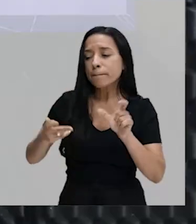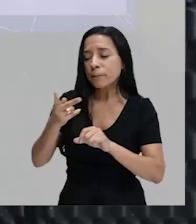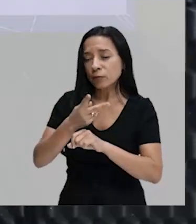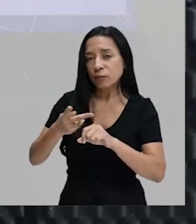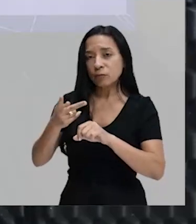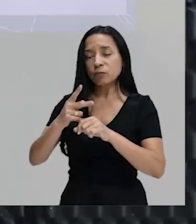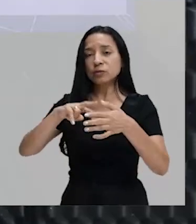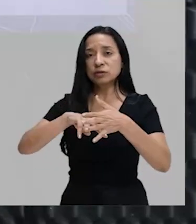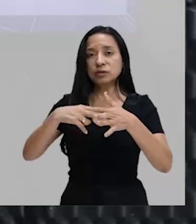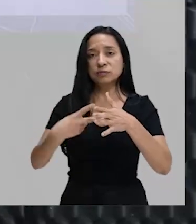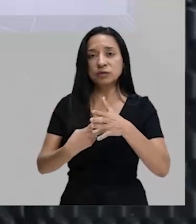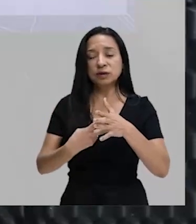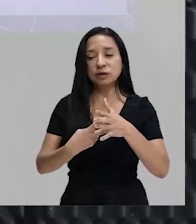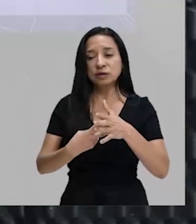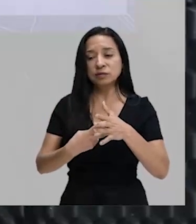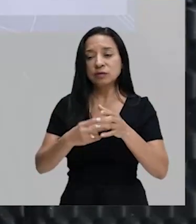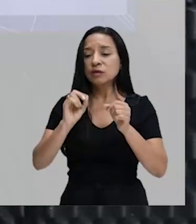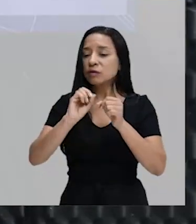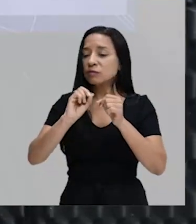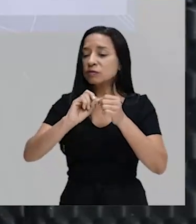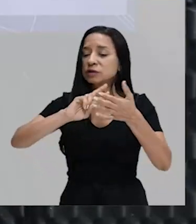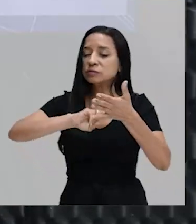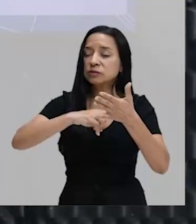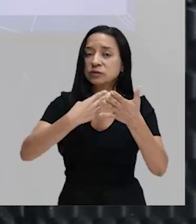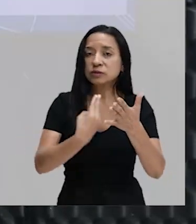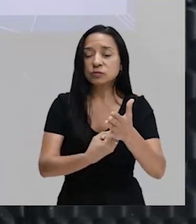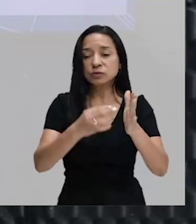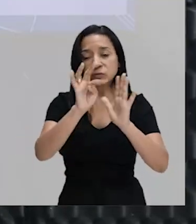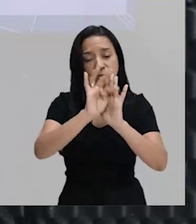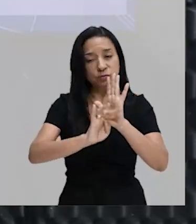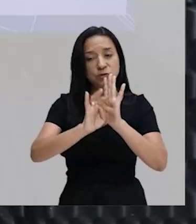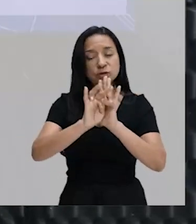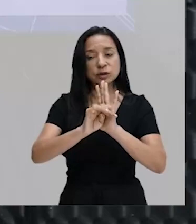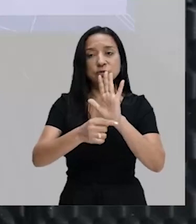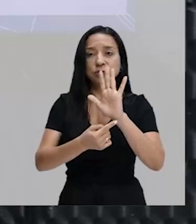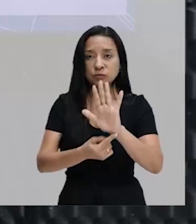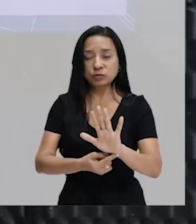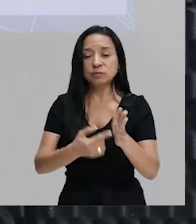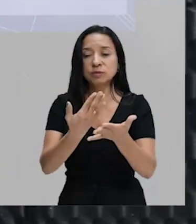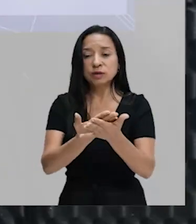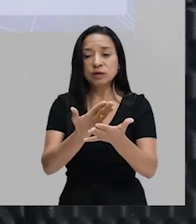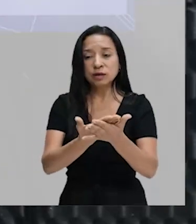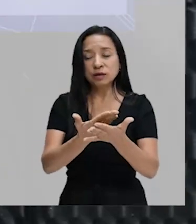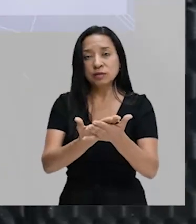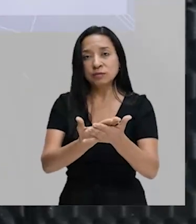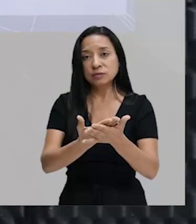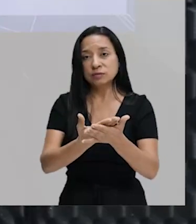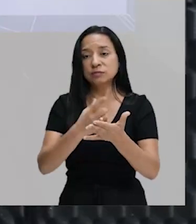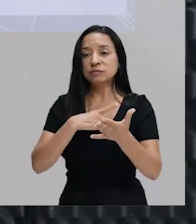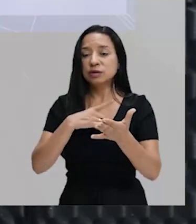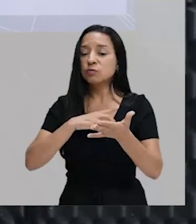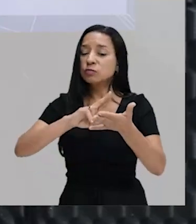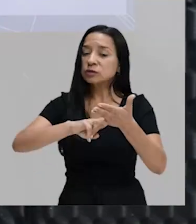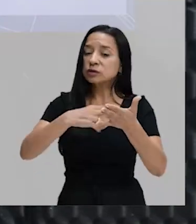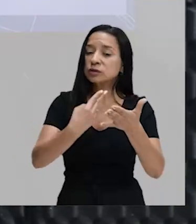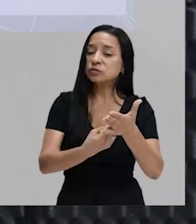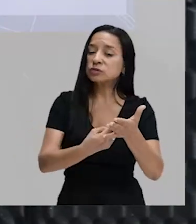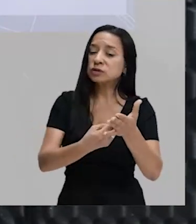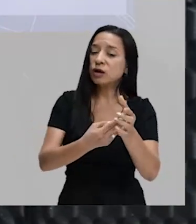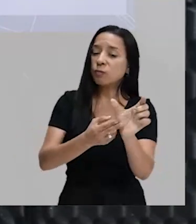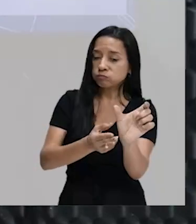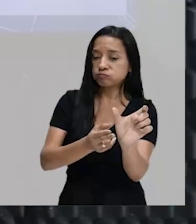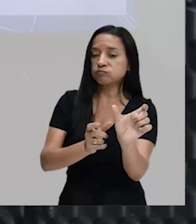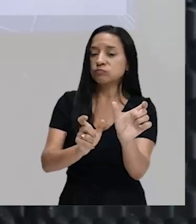significação, porque quando nós fazemos a tradução de qualquer texto que nós trazemos para a aula, nós fazemos uma tradução não ao pé da